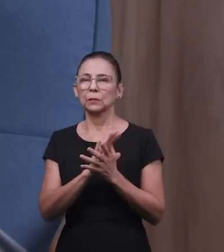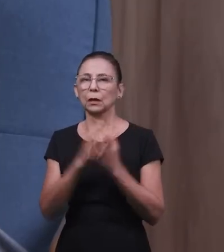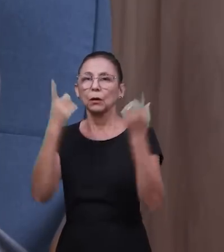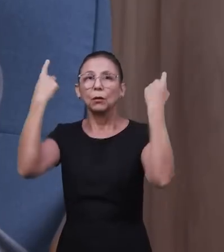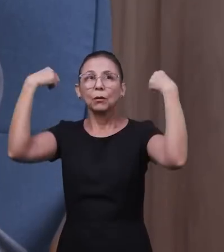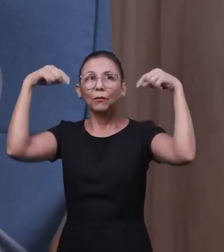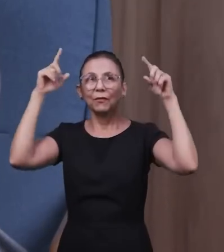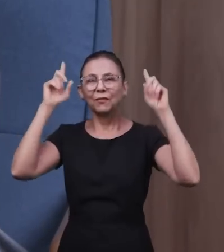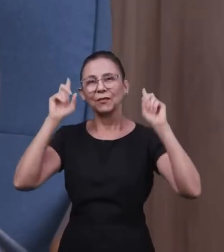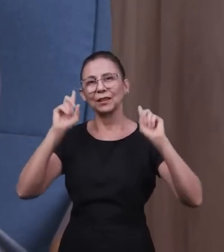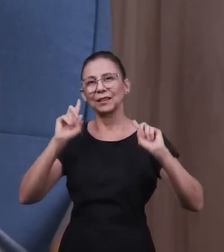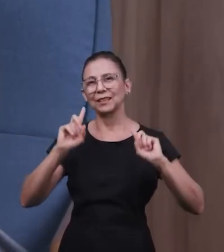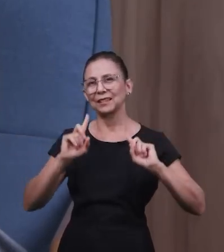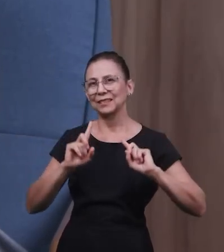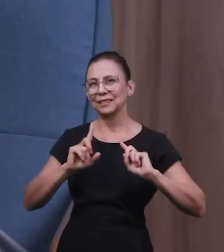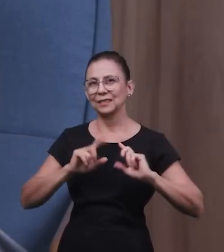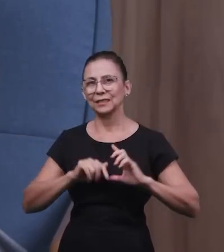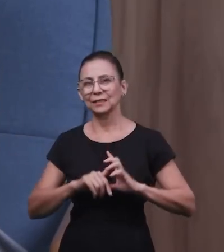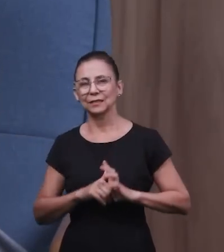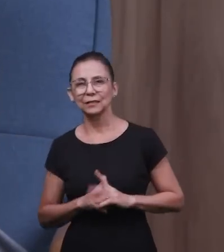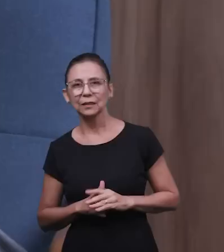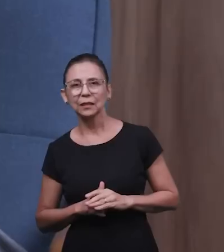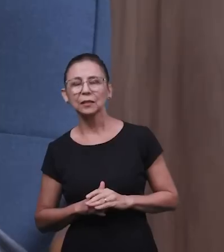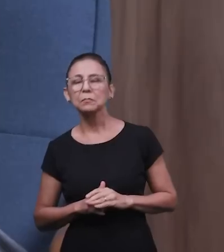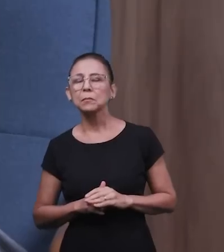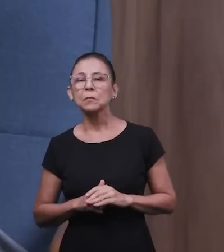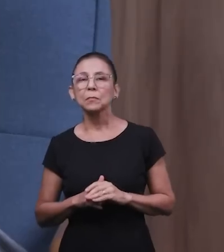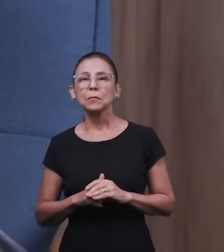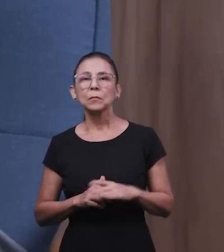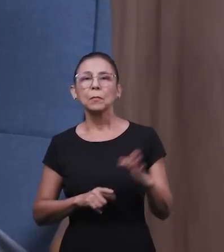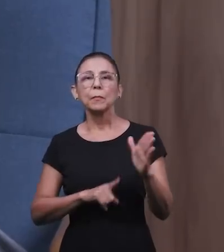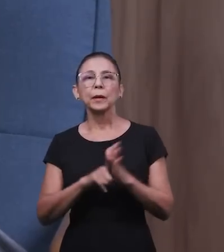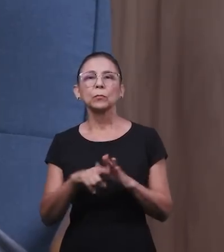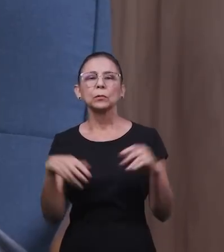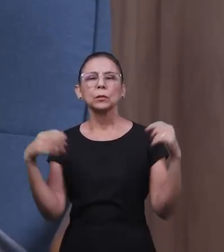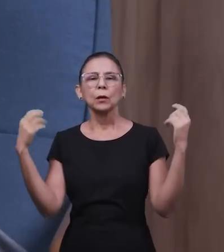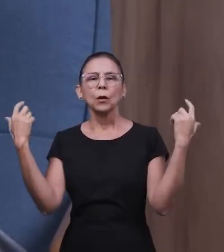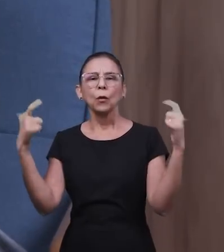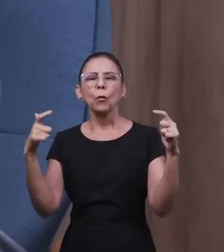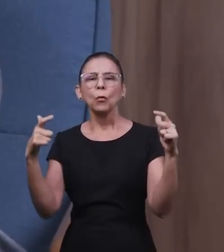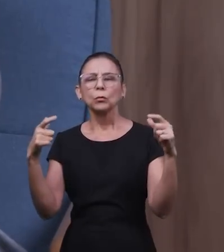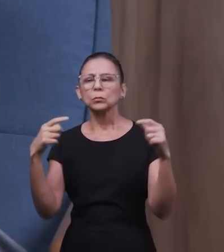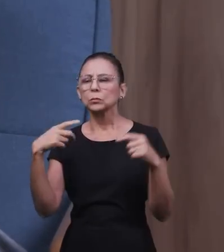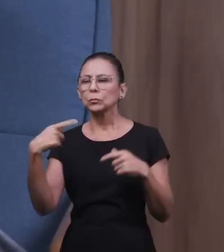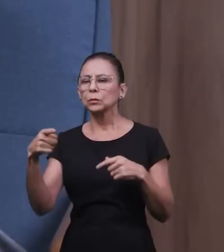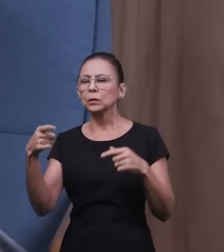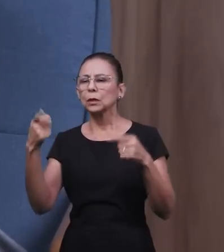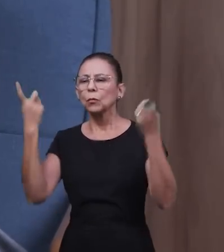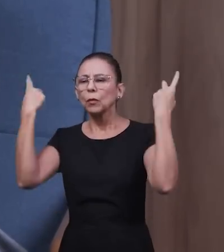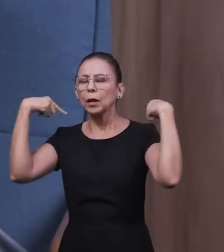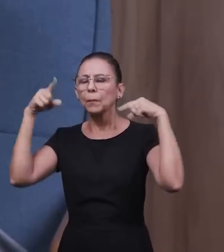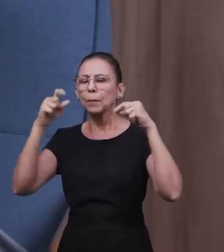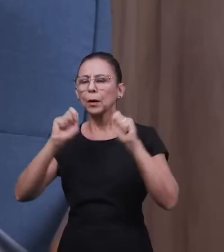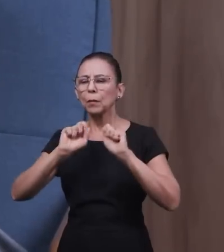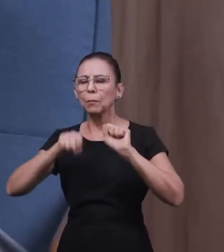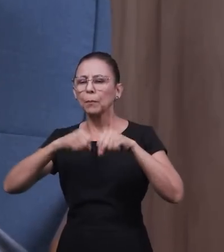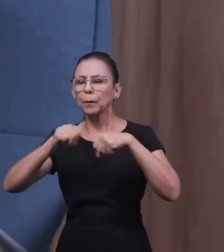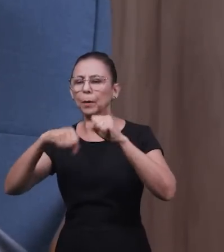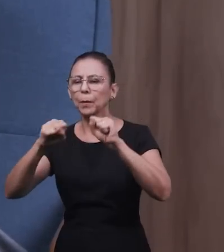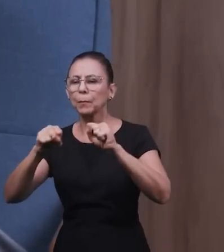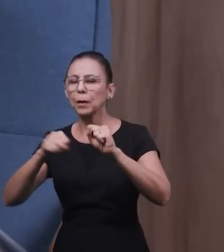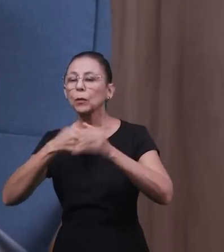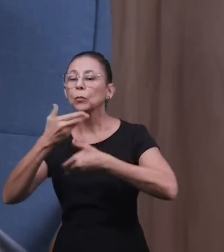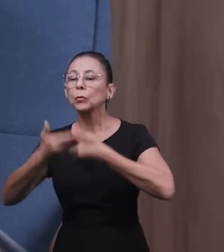ovelha, porque essa pergunta, onde apacentas o teu rebanho, eu tenho certeza que